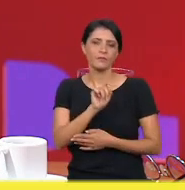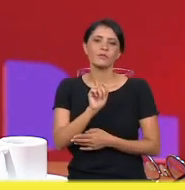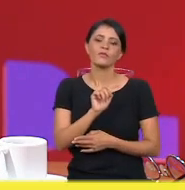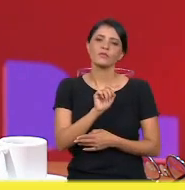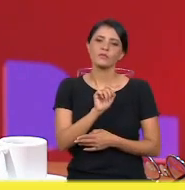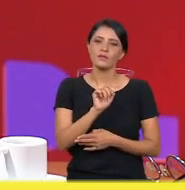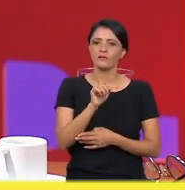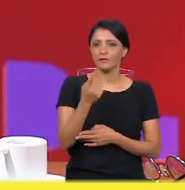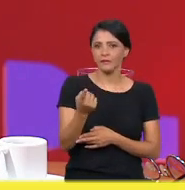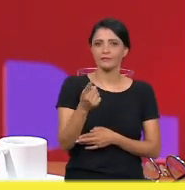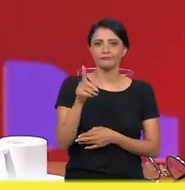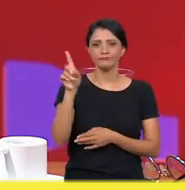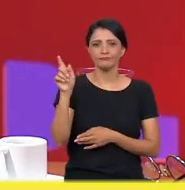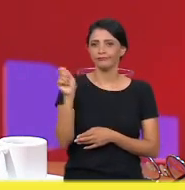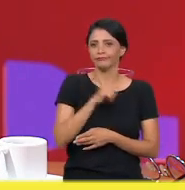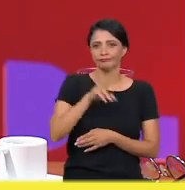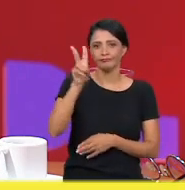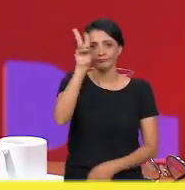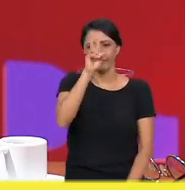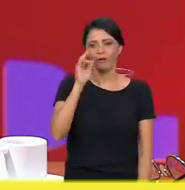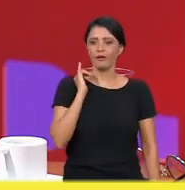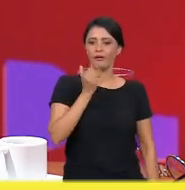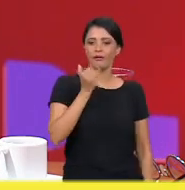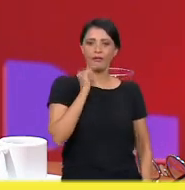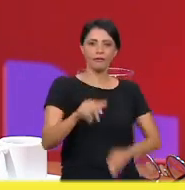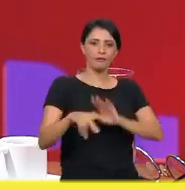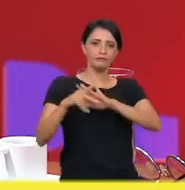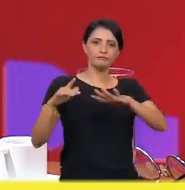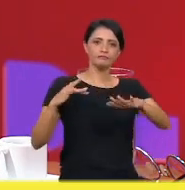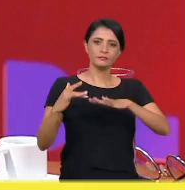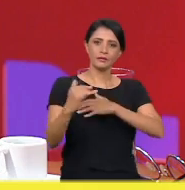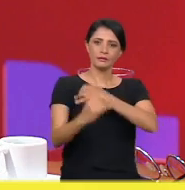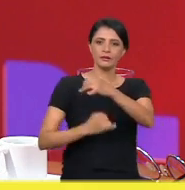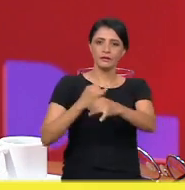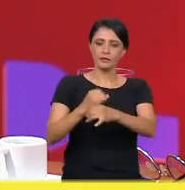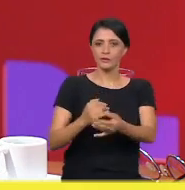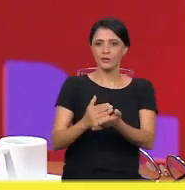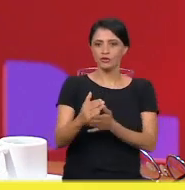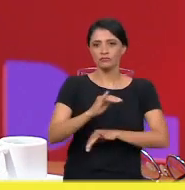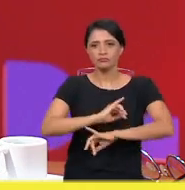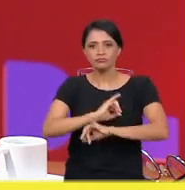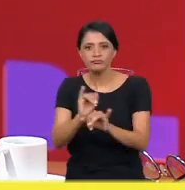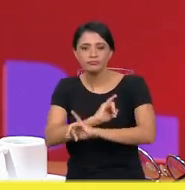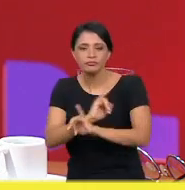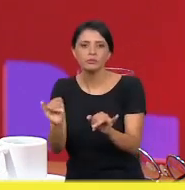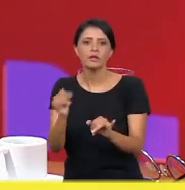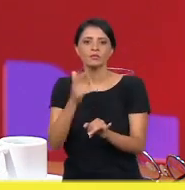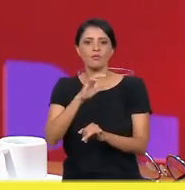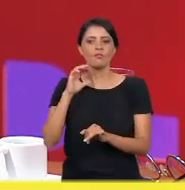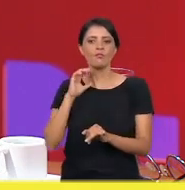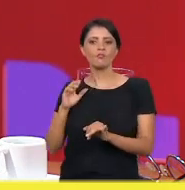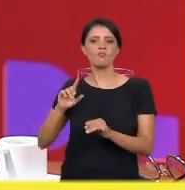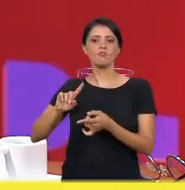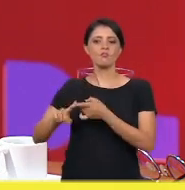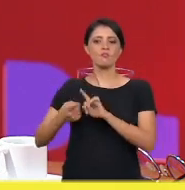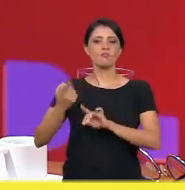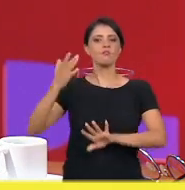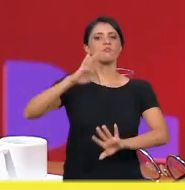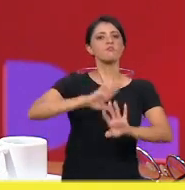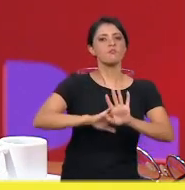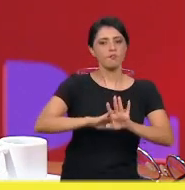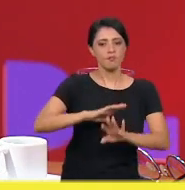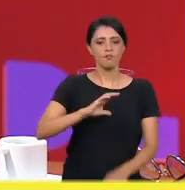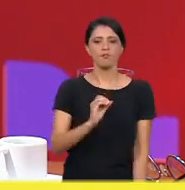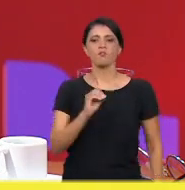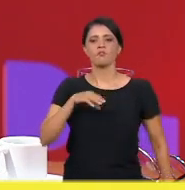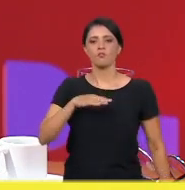nessas lendas da internet. Eu acho que começou com divulgação desse tipo de conspiração. Mas